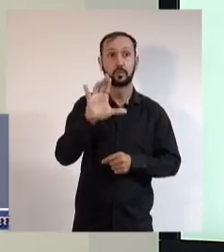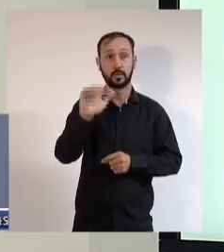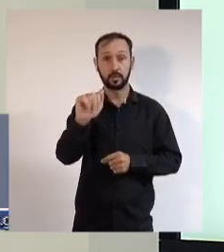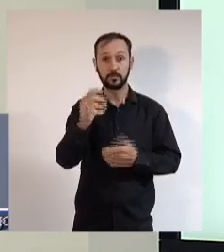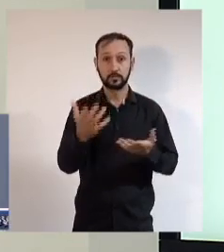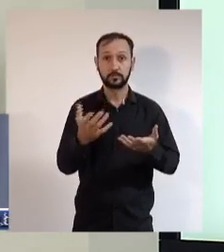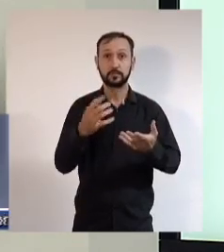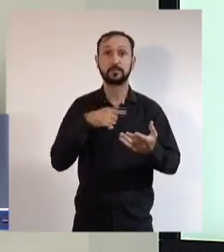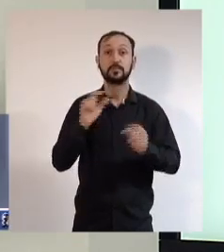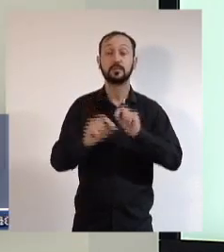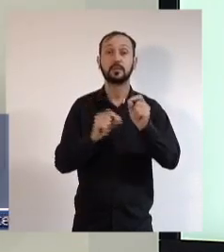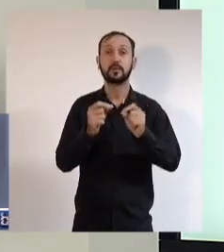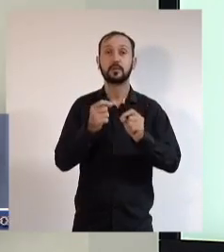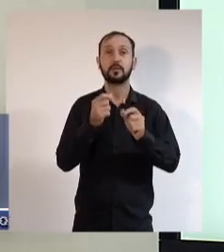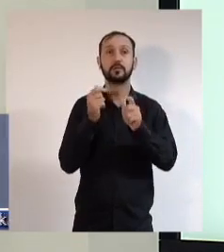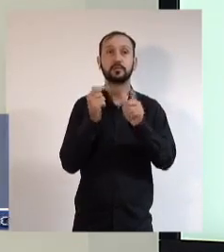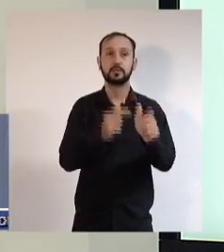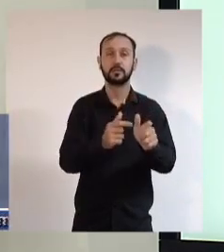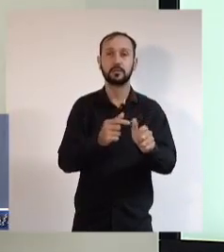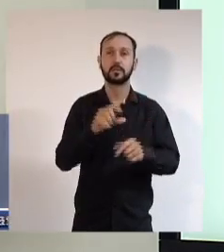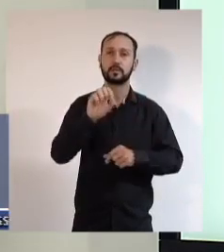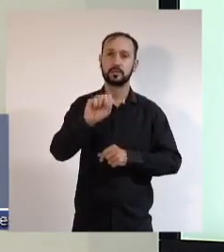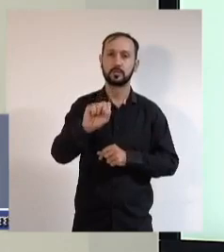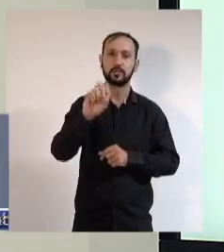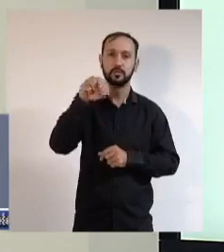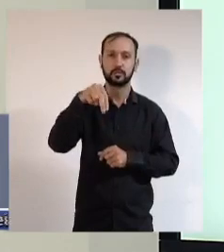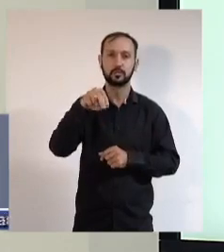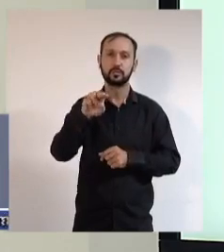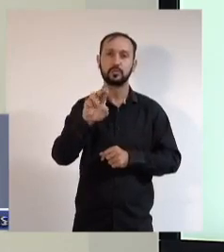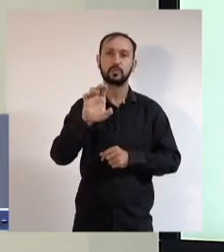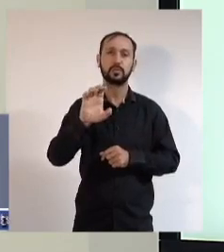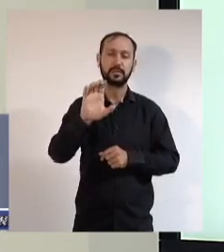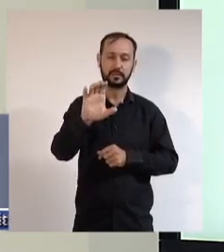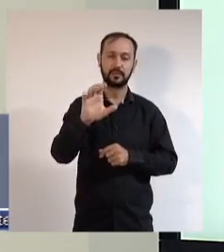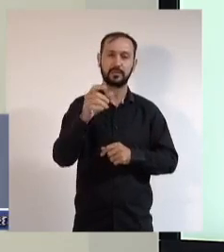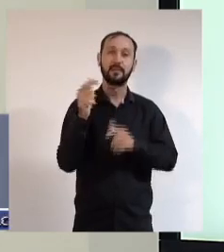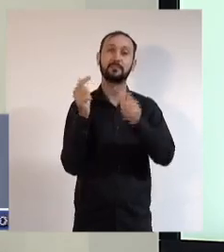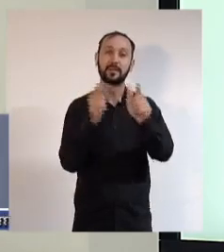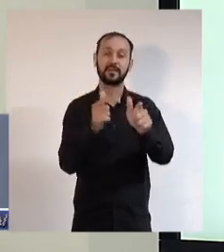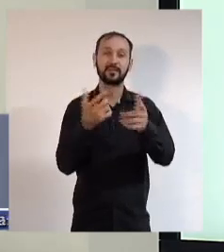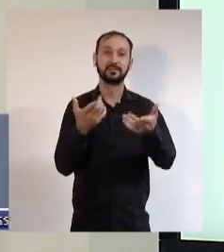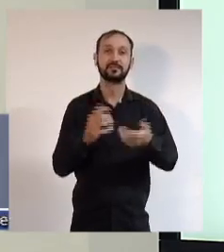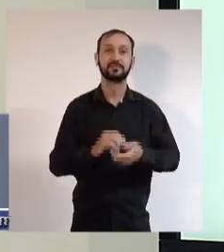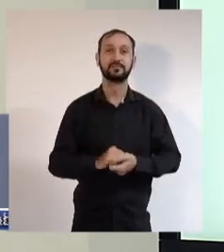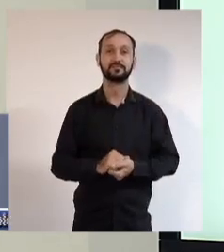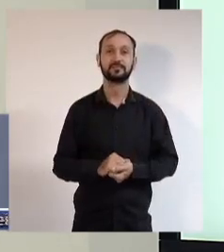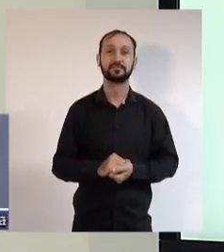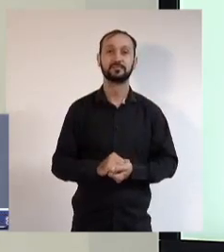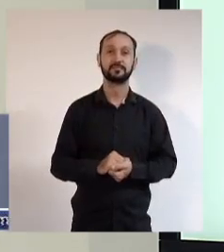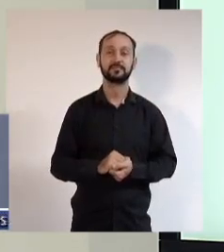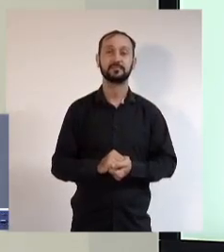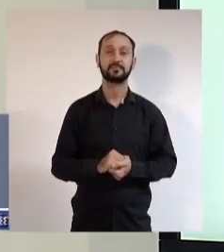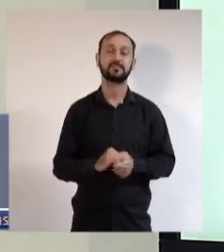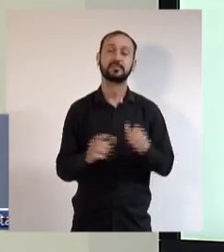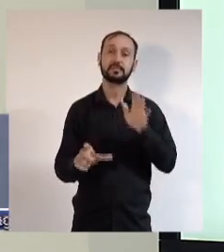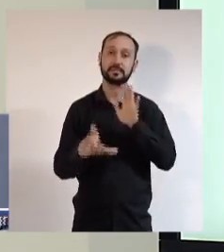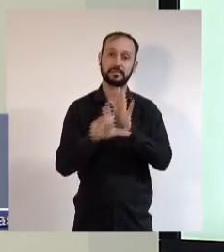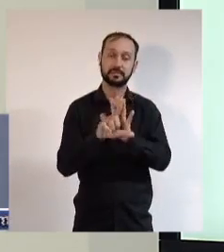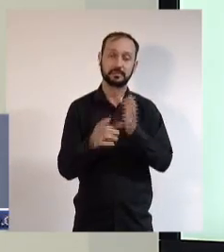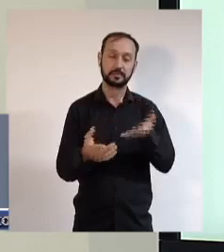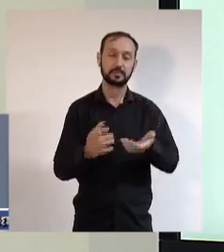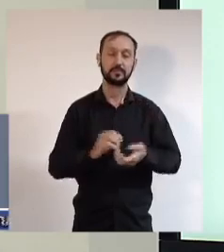com o apelido slook que a a sigla dessa legislação